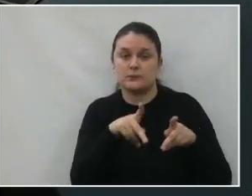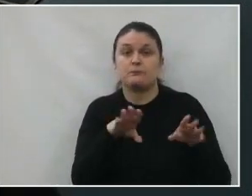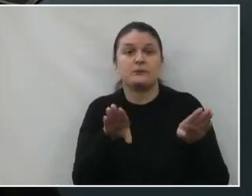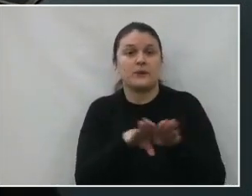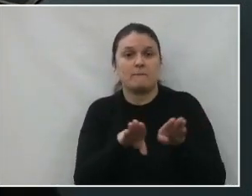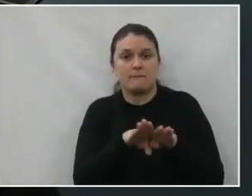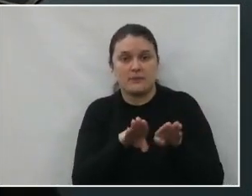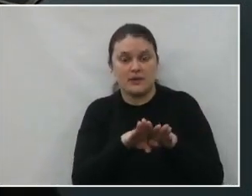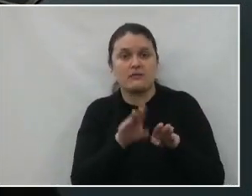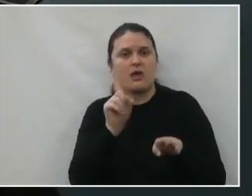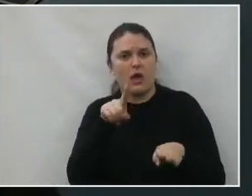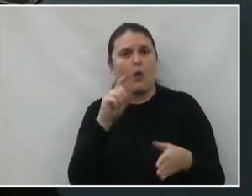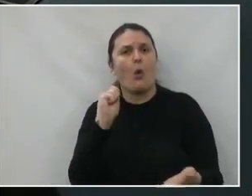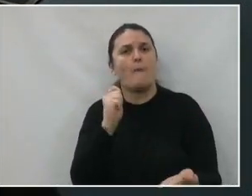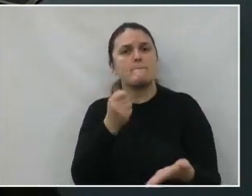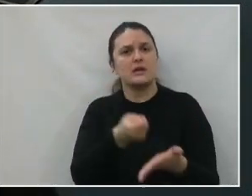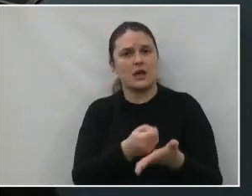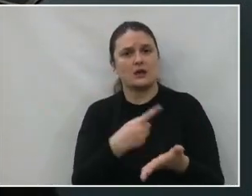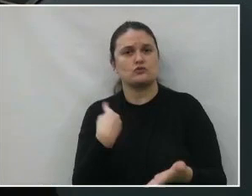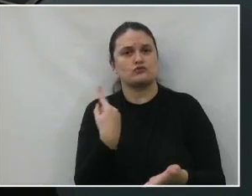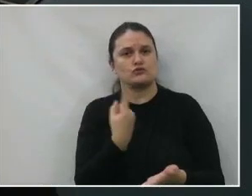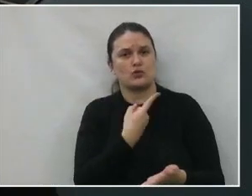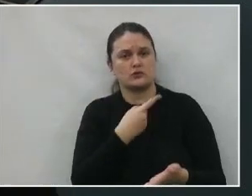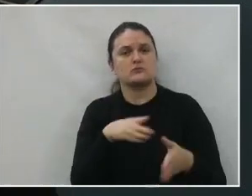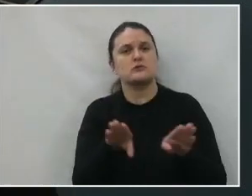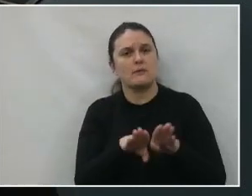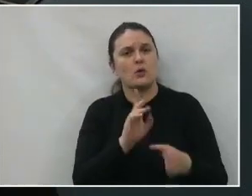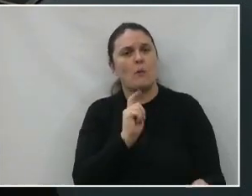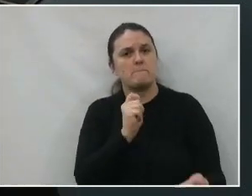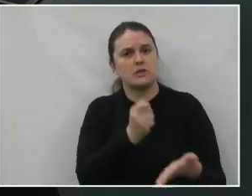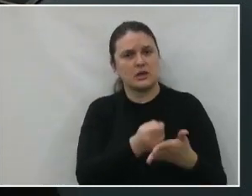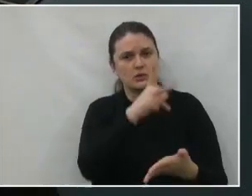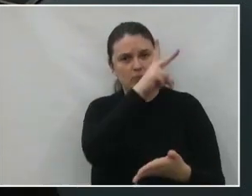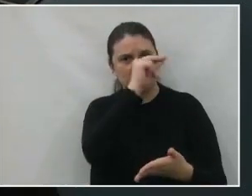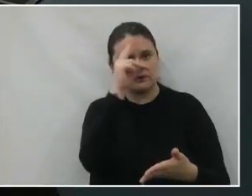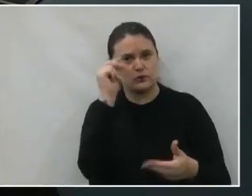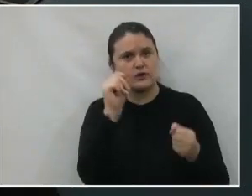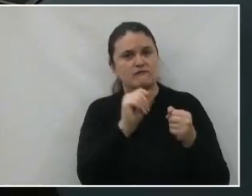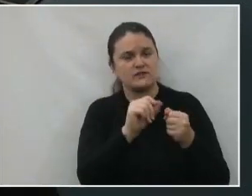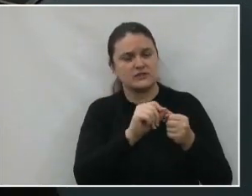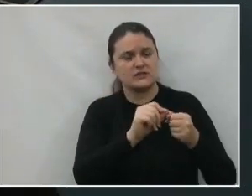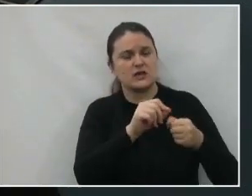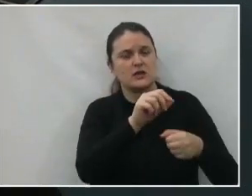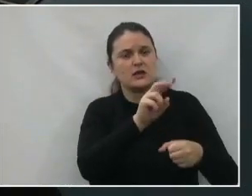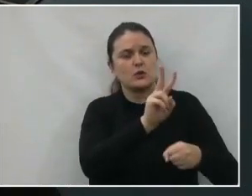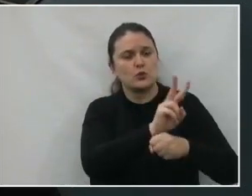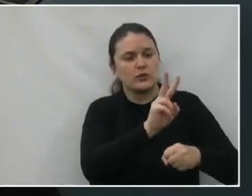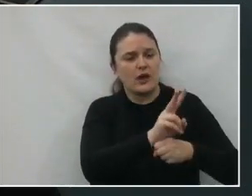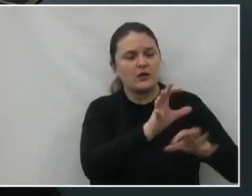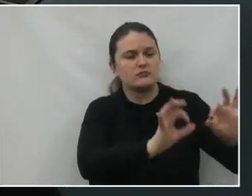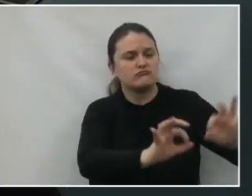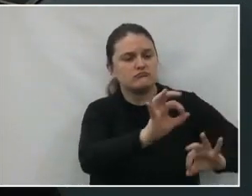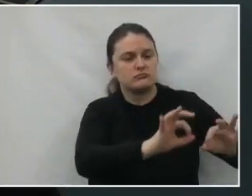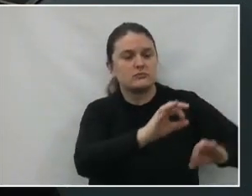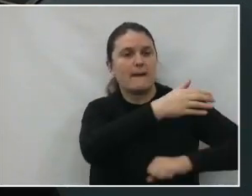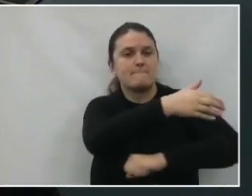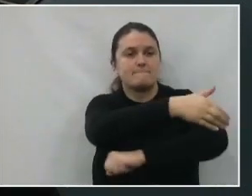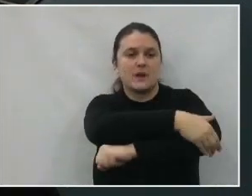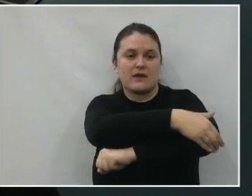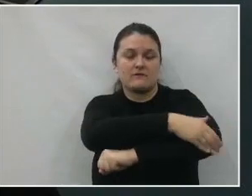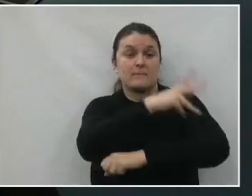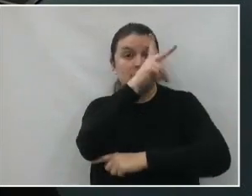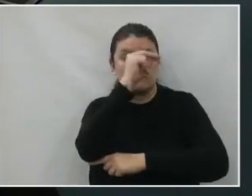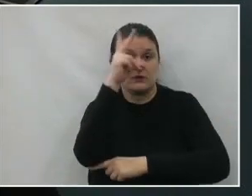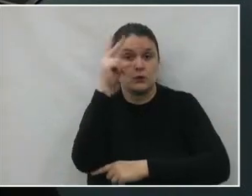também não é mais do que uma obrigação nossa, do poder público, deixar as praças em dia. Então, a prefeitura está tentando fazer o